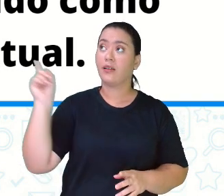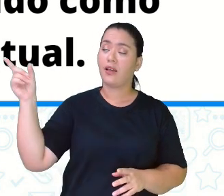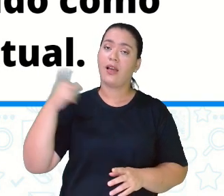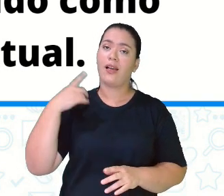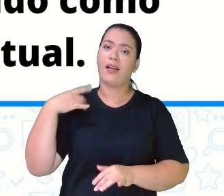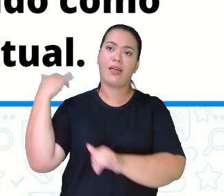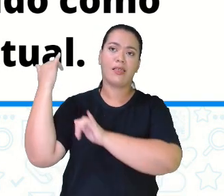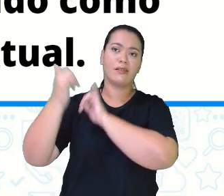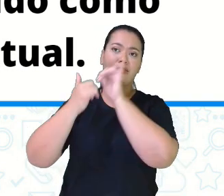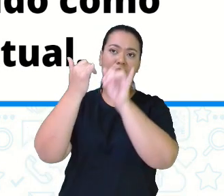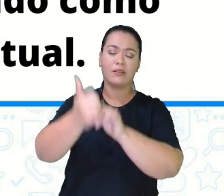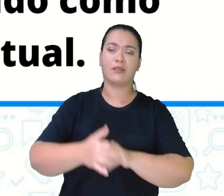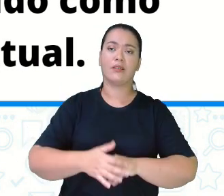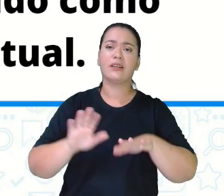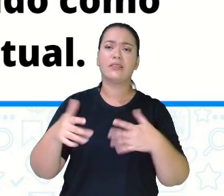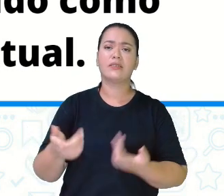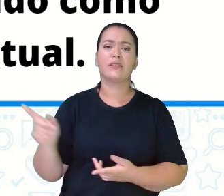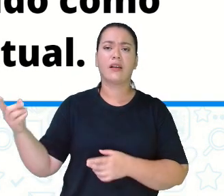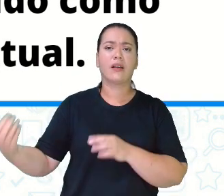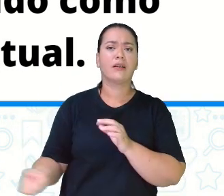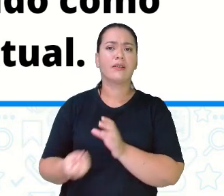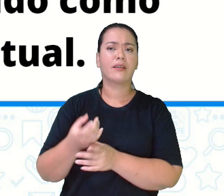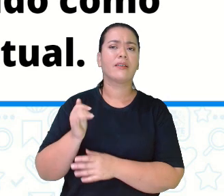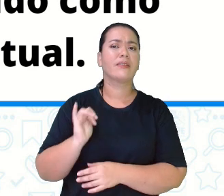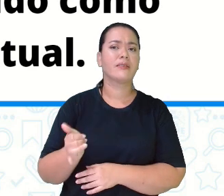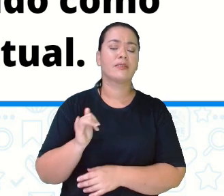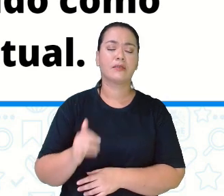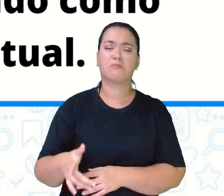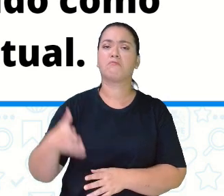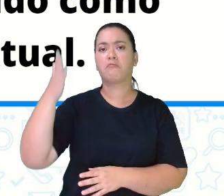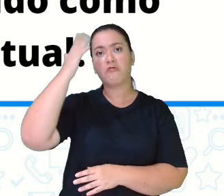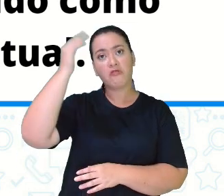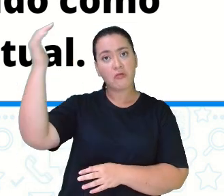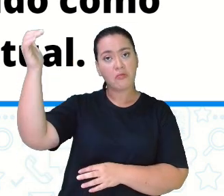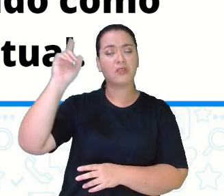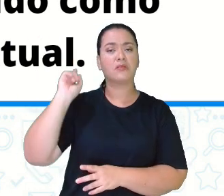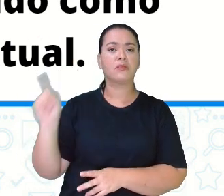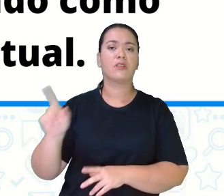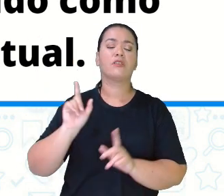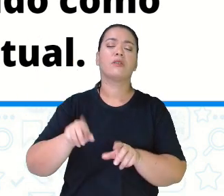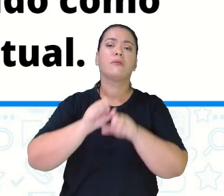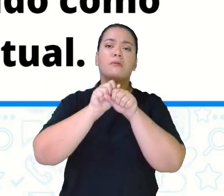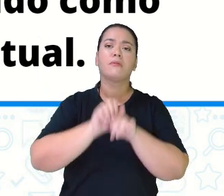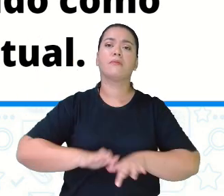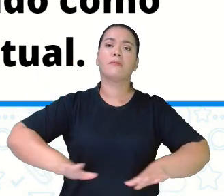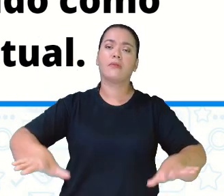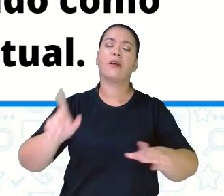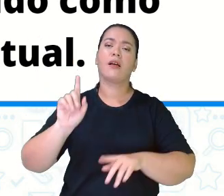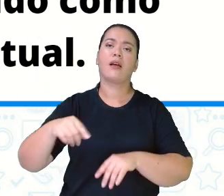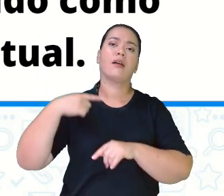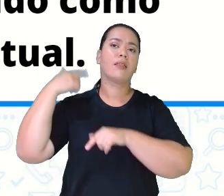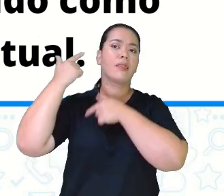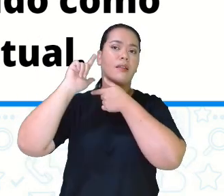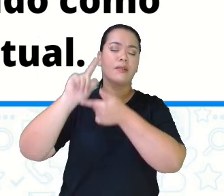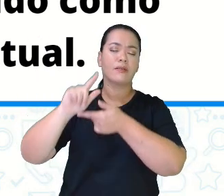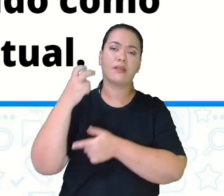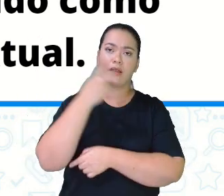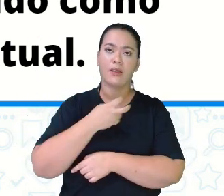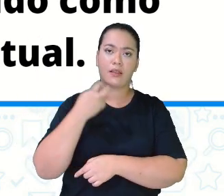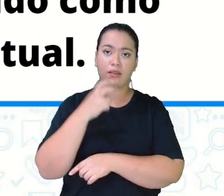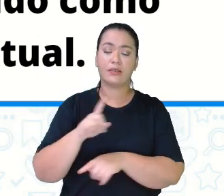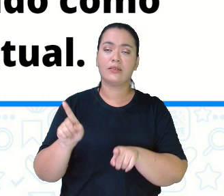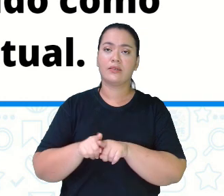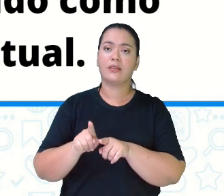suas fábulas. Ele foi criador de narrativas célebres que foram transmitidas pela tradição oral, como a lebre e